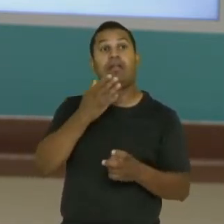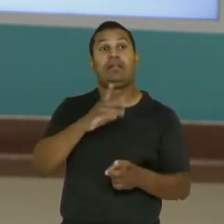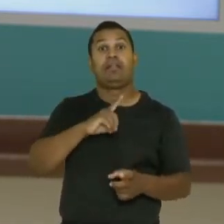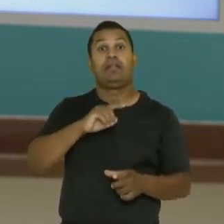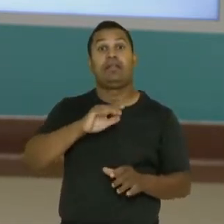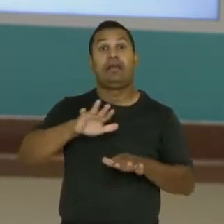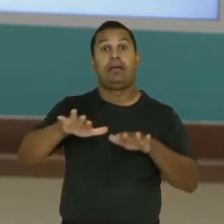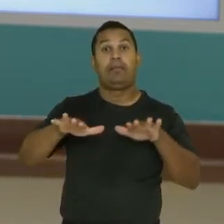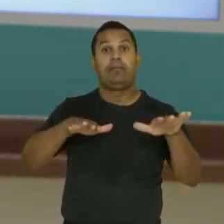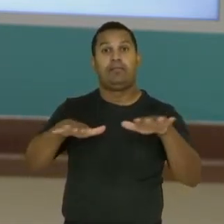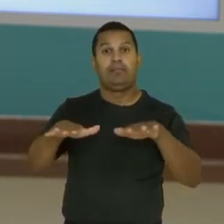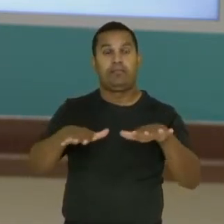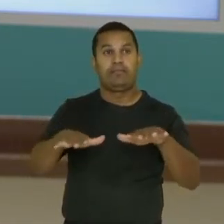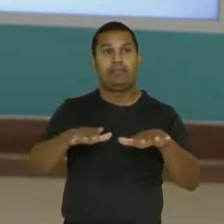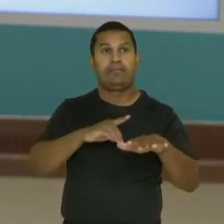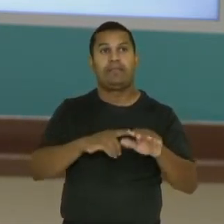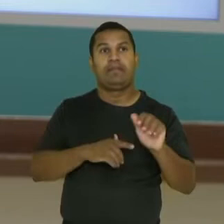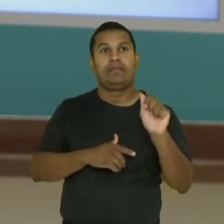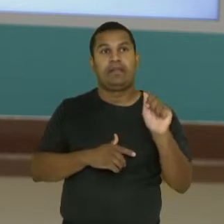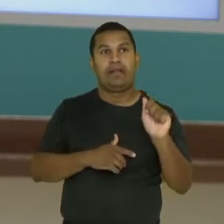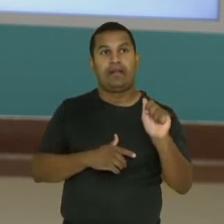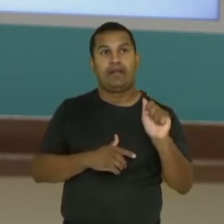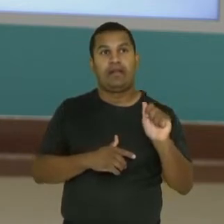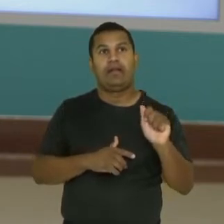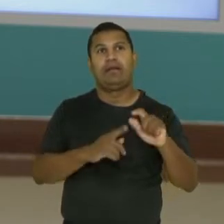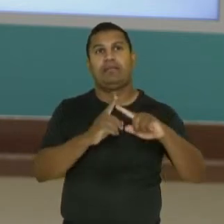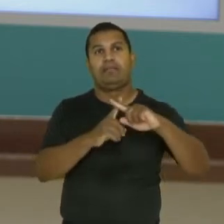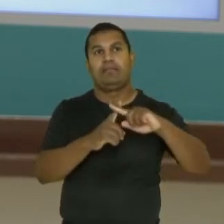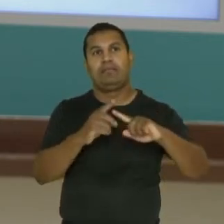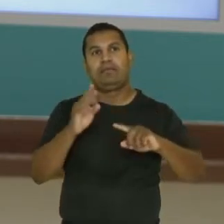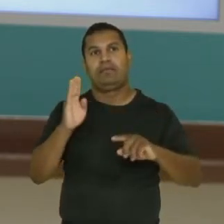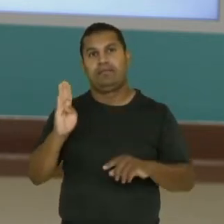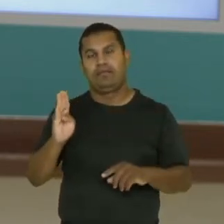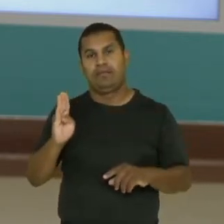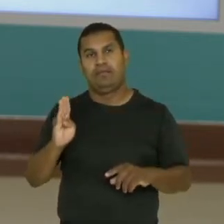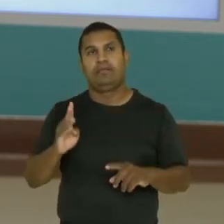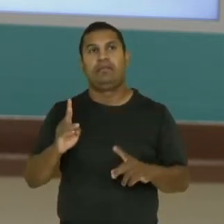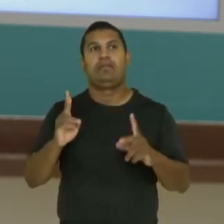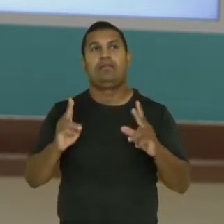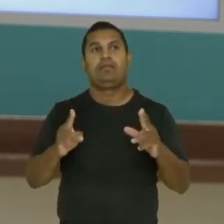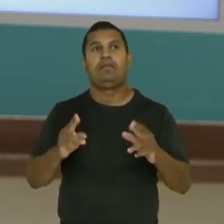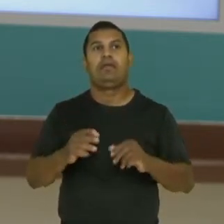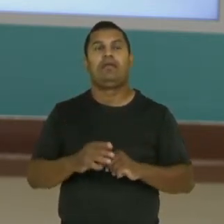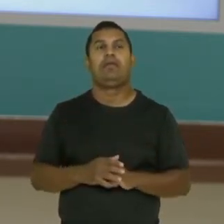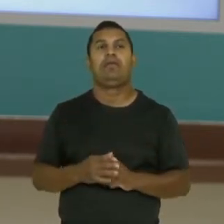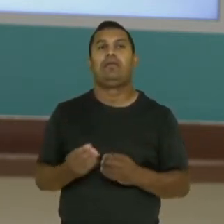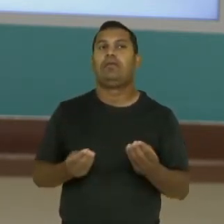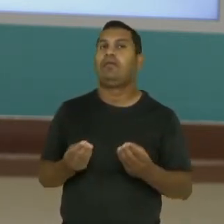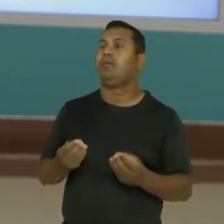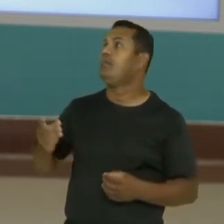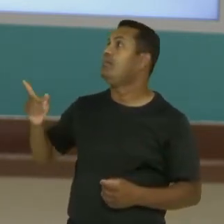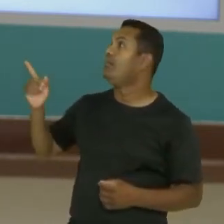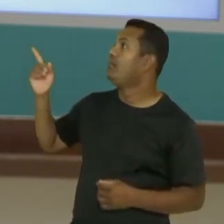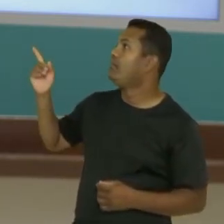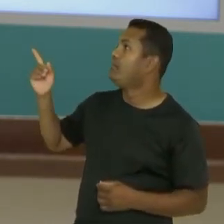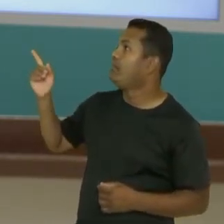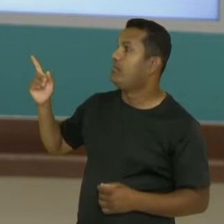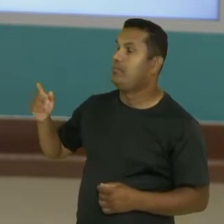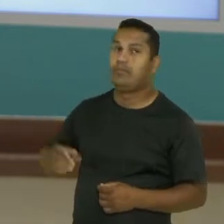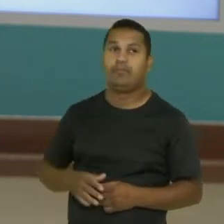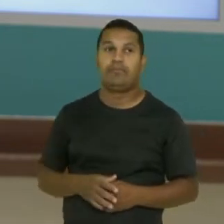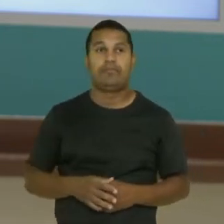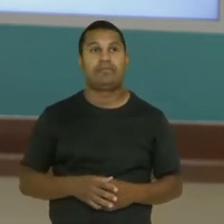fazendo então a igual a 0, c igual a 1 e d igual a 0. Então, observe que a imagem da minha